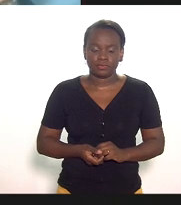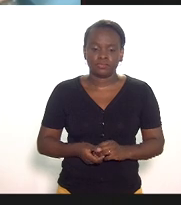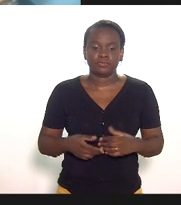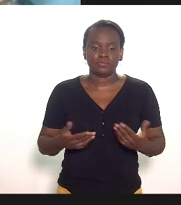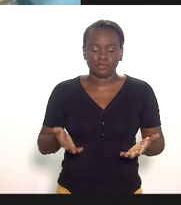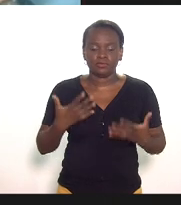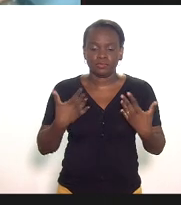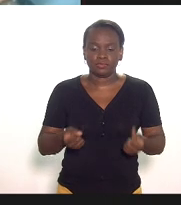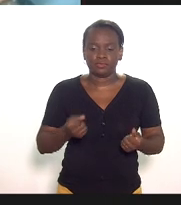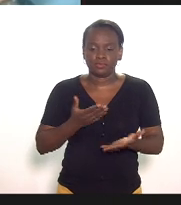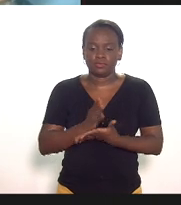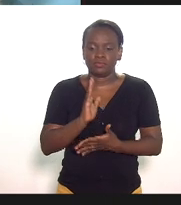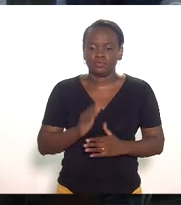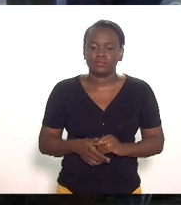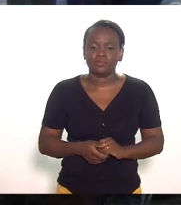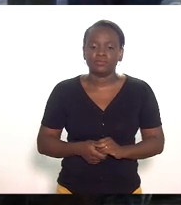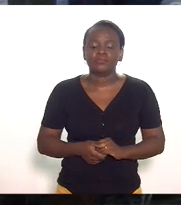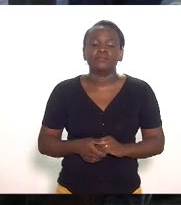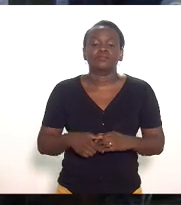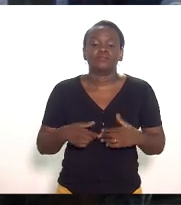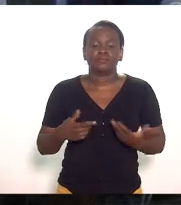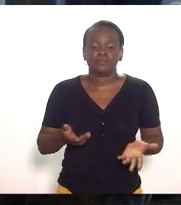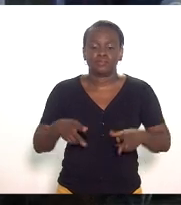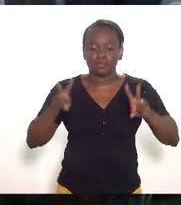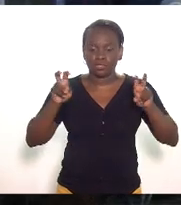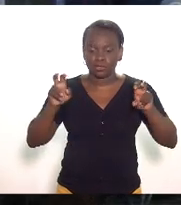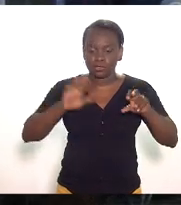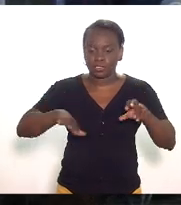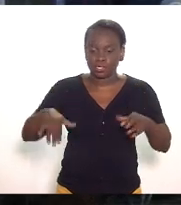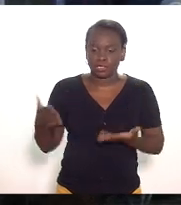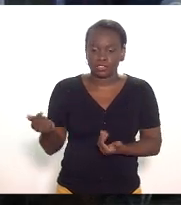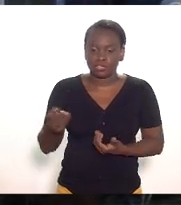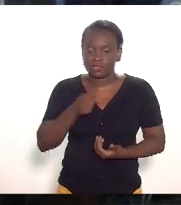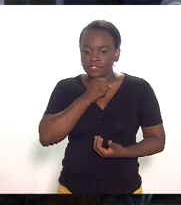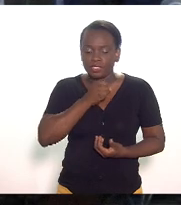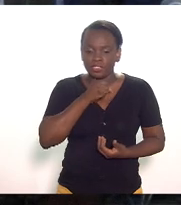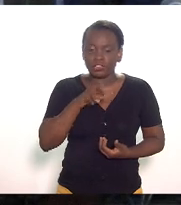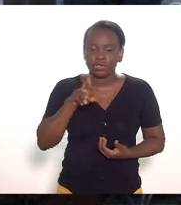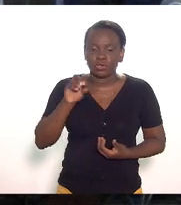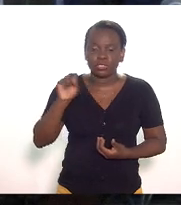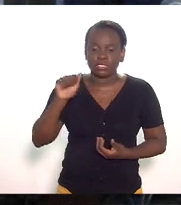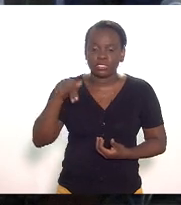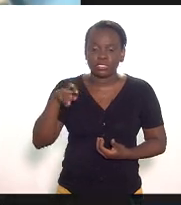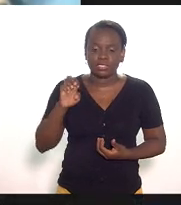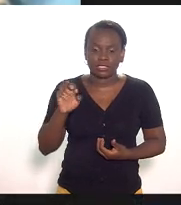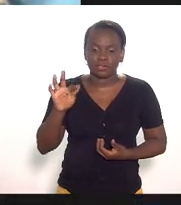Parecer é favorável, senhor presidente. Pela Comissão de Assunto da Criança, Adolescente, do Idoso, deputada Rosane Félix.